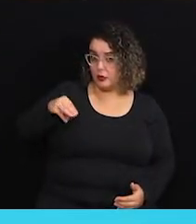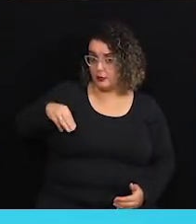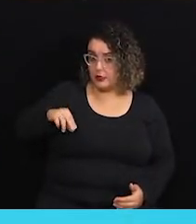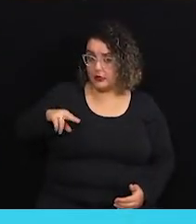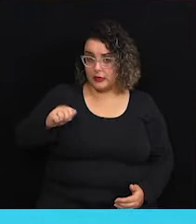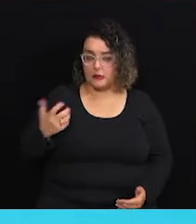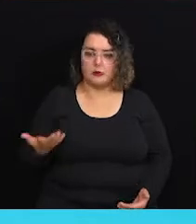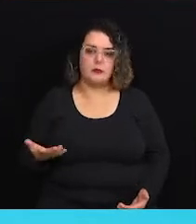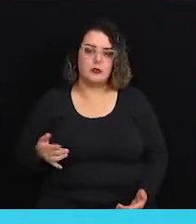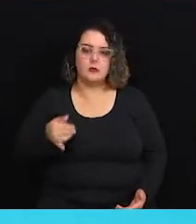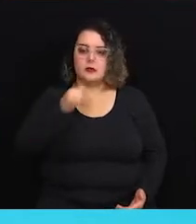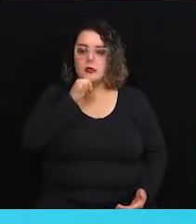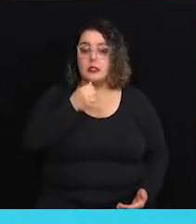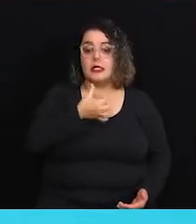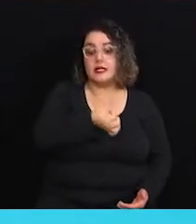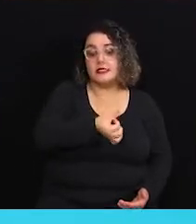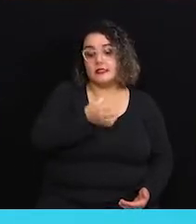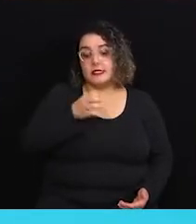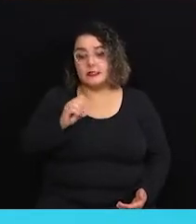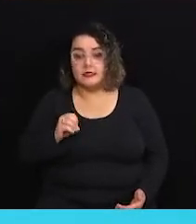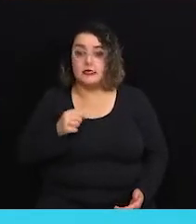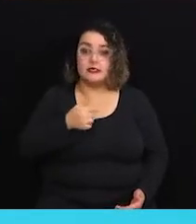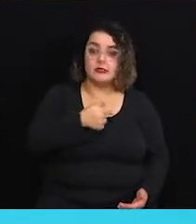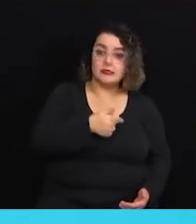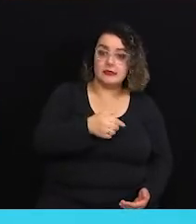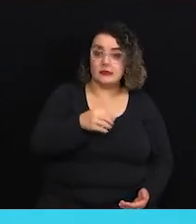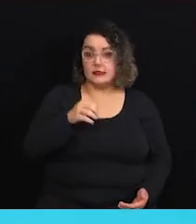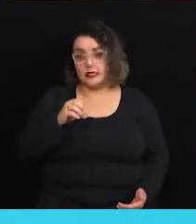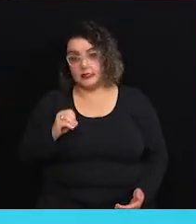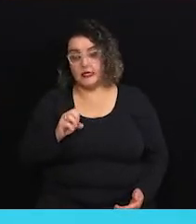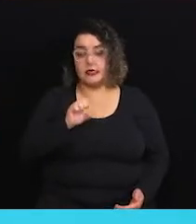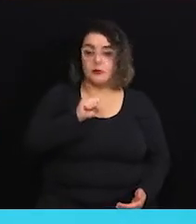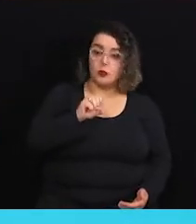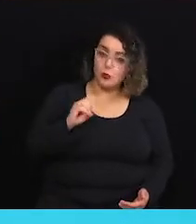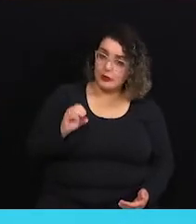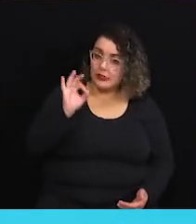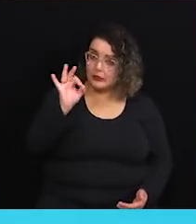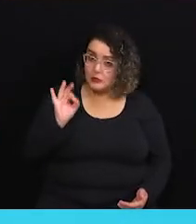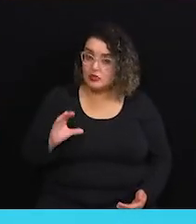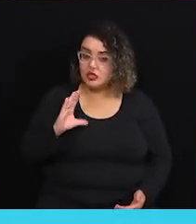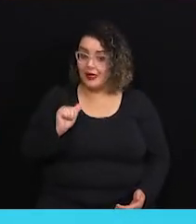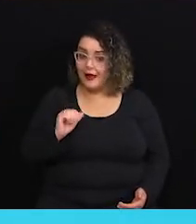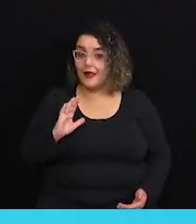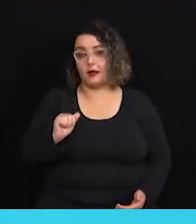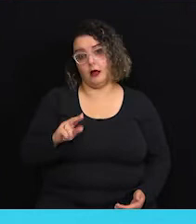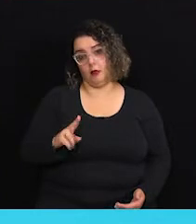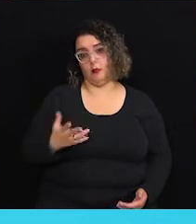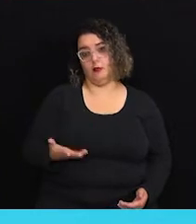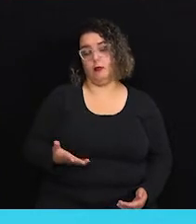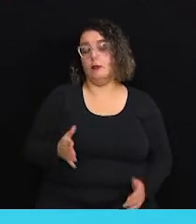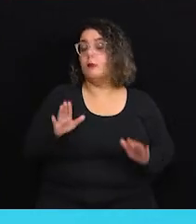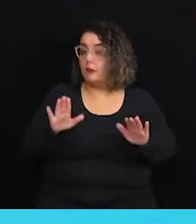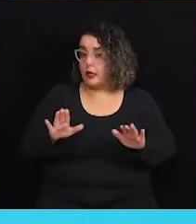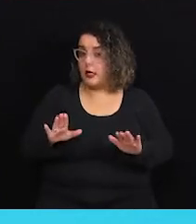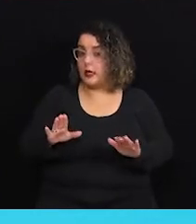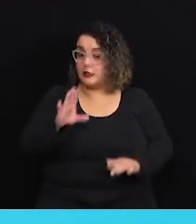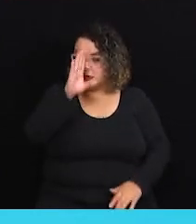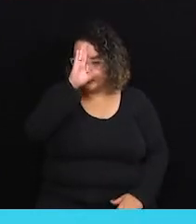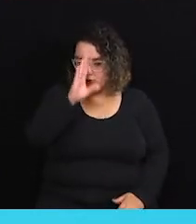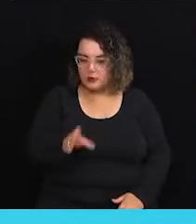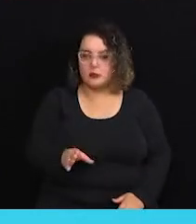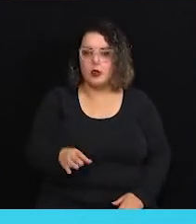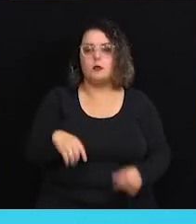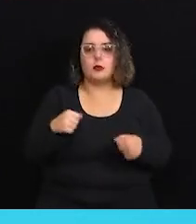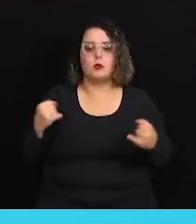versões, aquelas com 60, 70, 80% de cacau, são as mais indicadas. Mas o principal é,